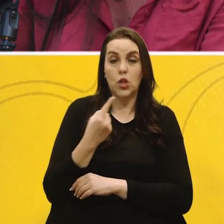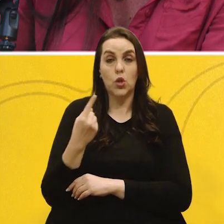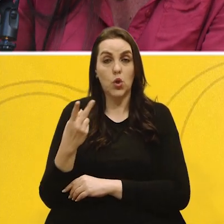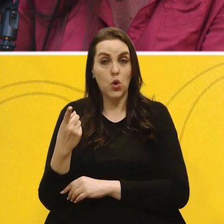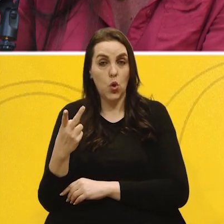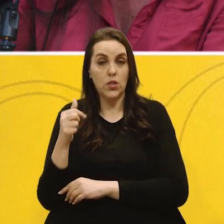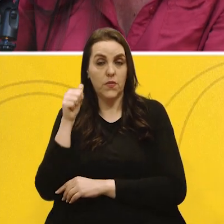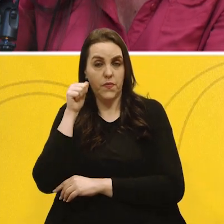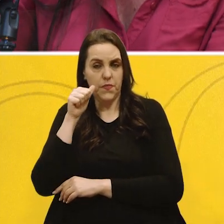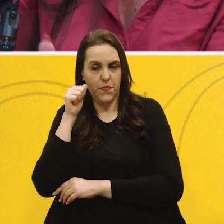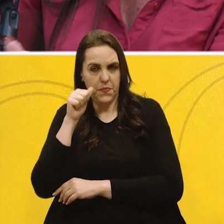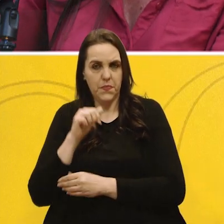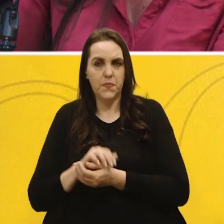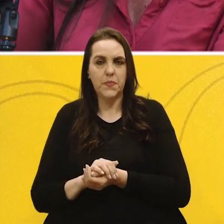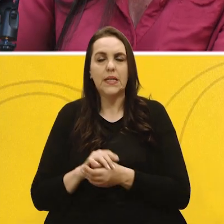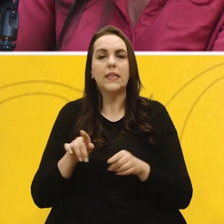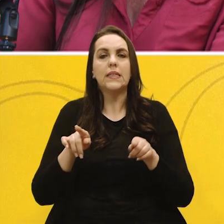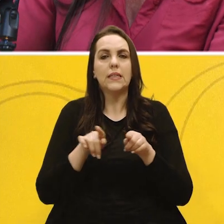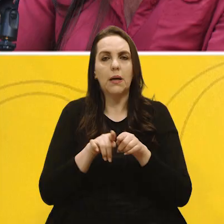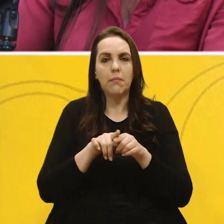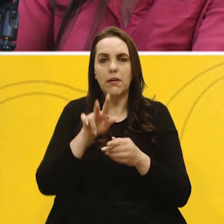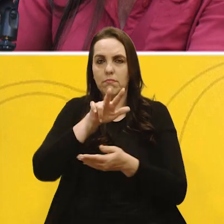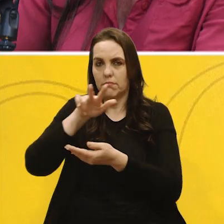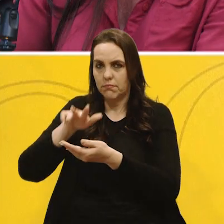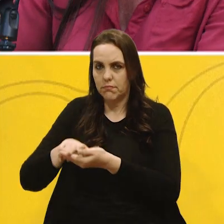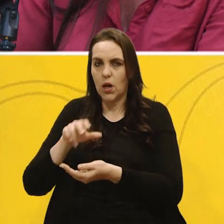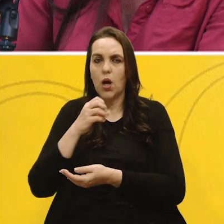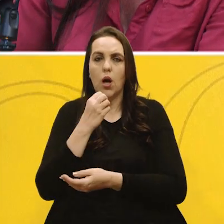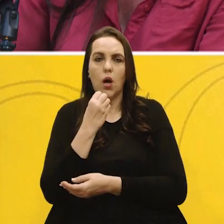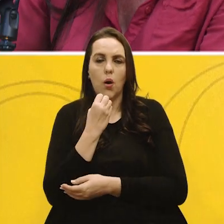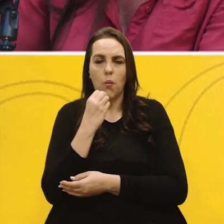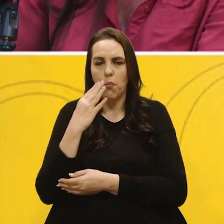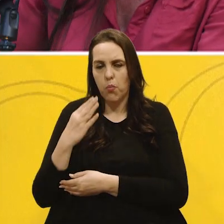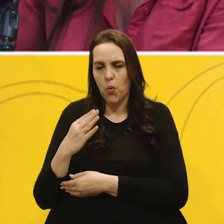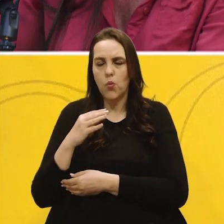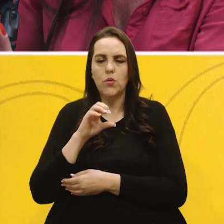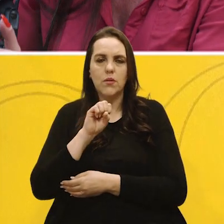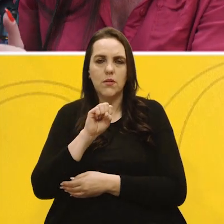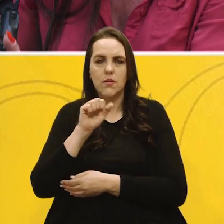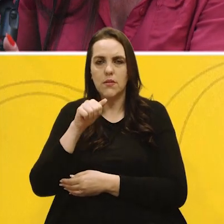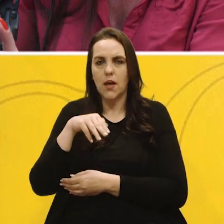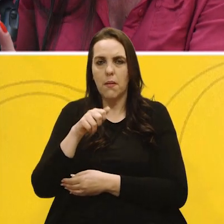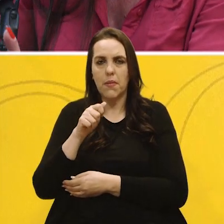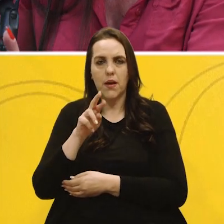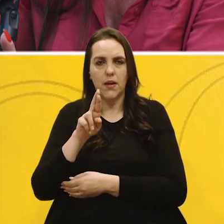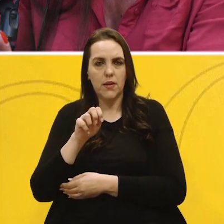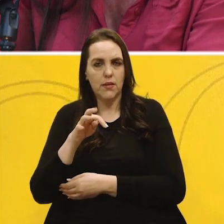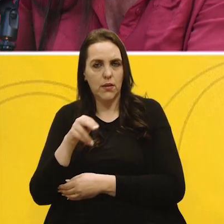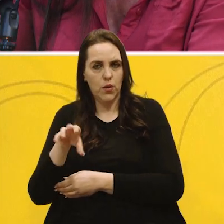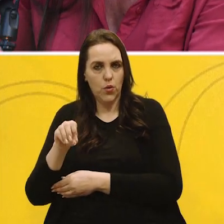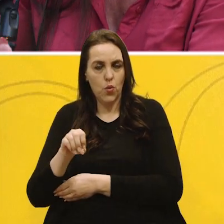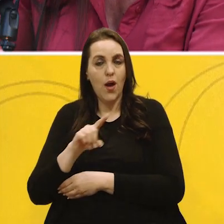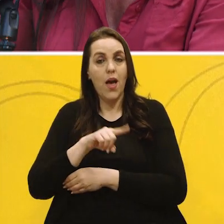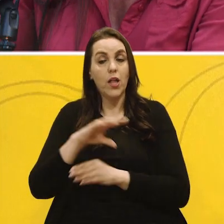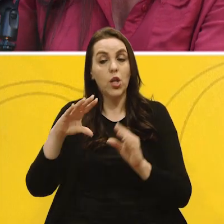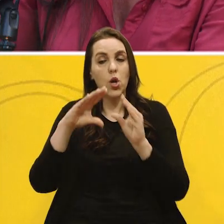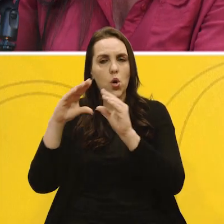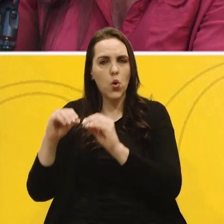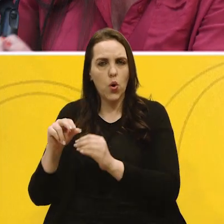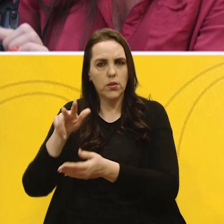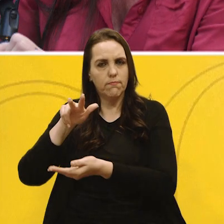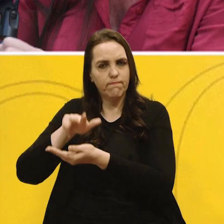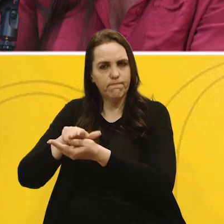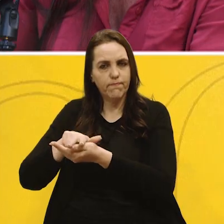e 12 femininas. E nós temos a hospedagem Bom Samaritano. Ela é de uma modalidade pernoite,